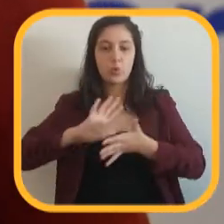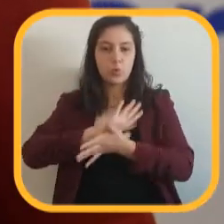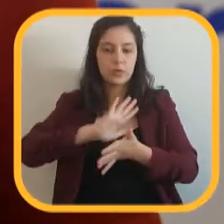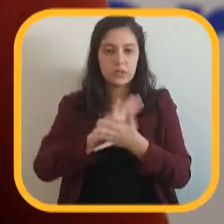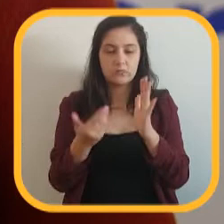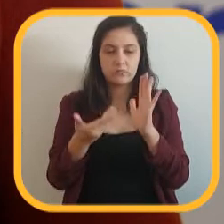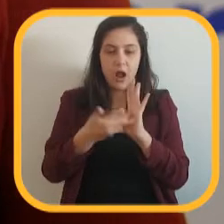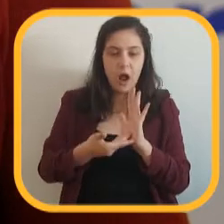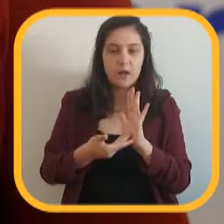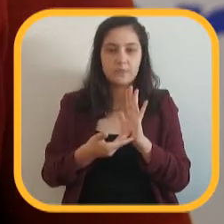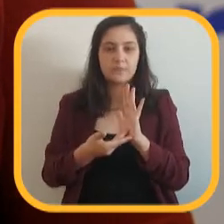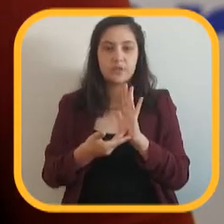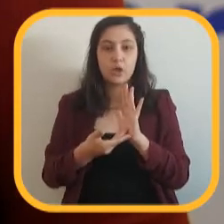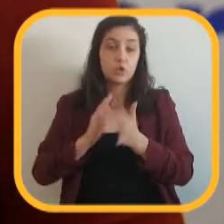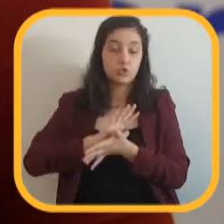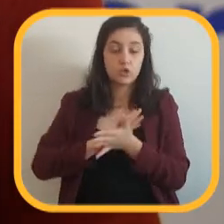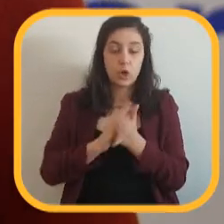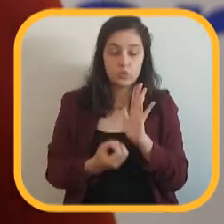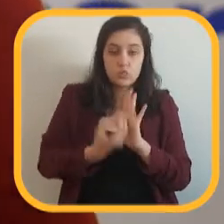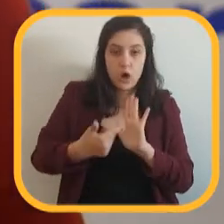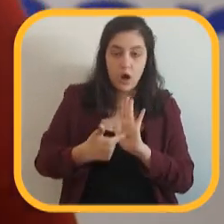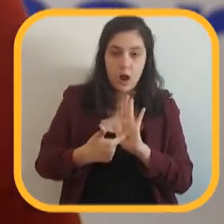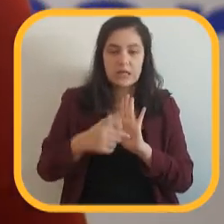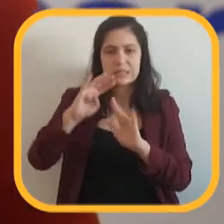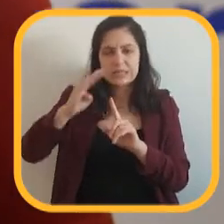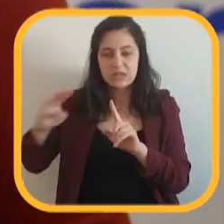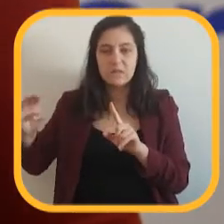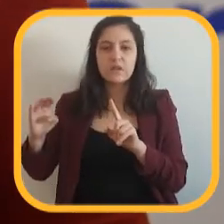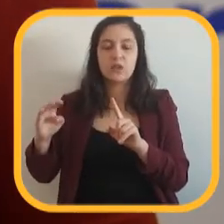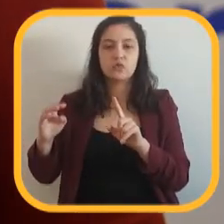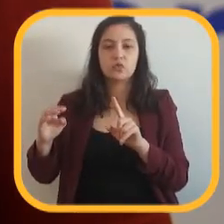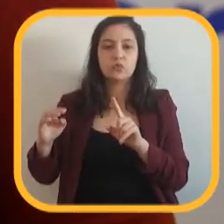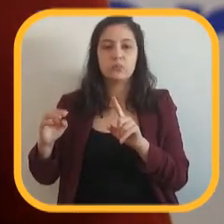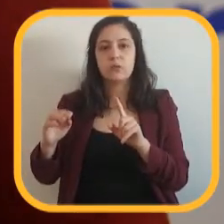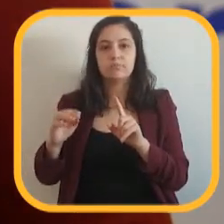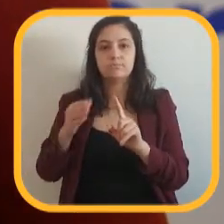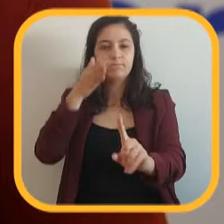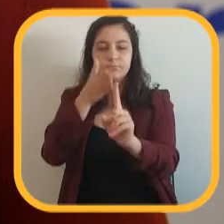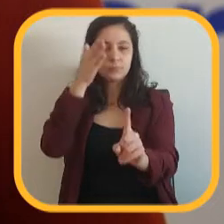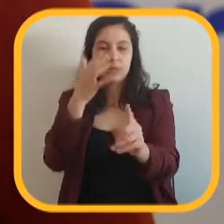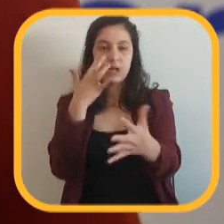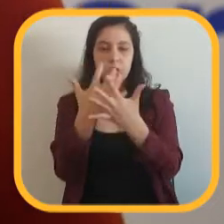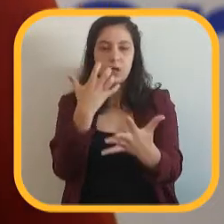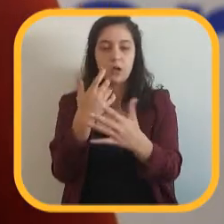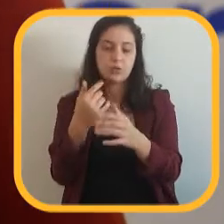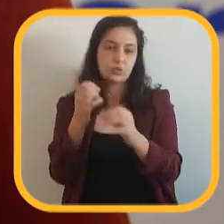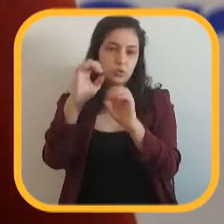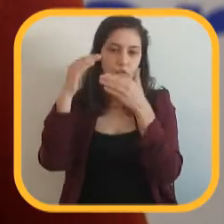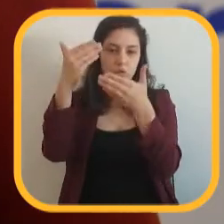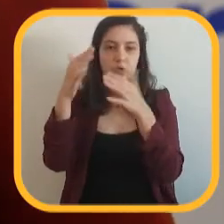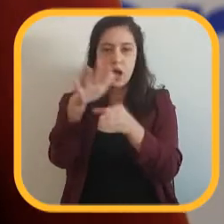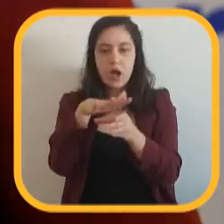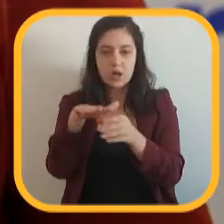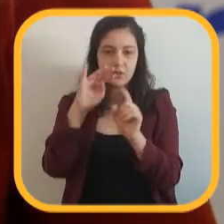da nossa investigação nos jornais, nas publicações científicas mais de ponta, não é? De maior destaque nas nossas